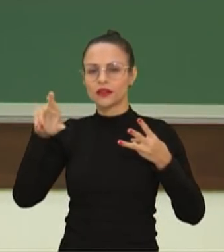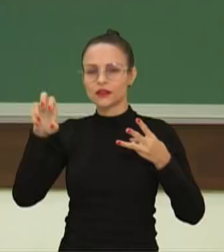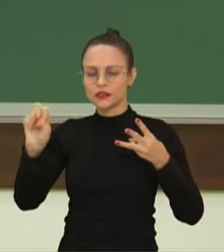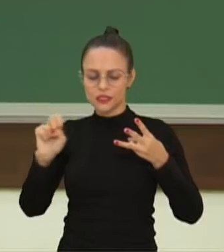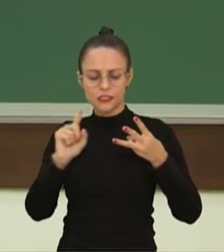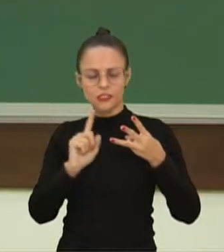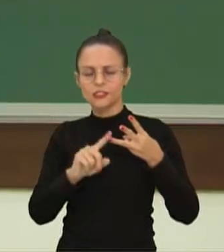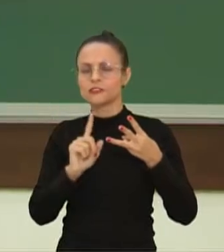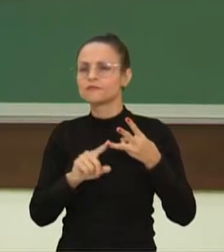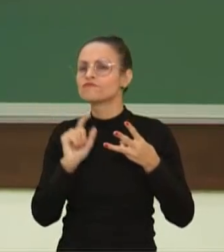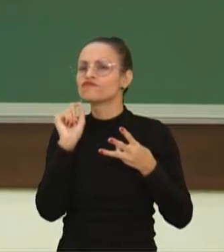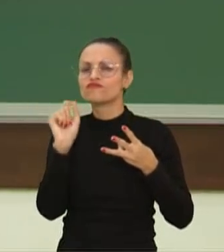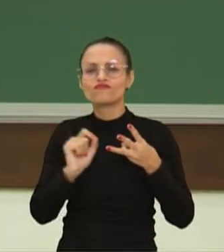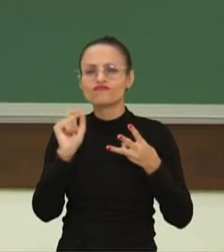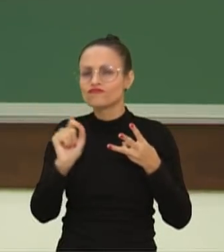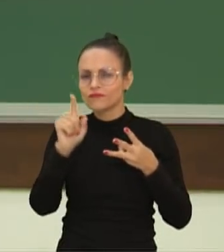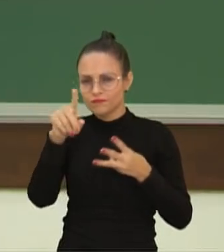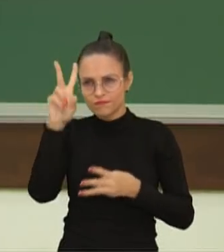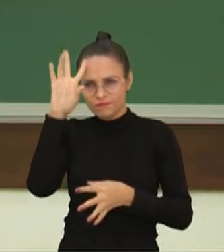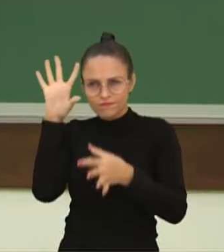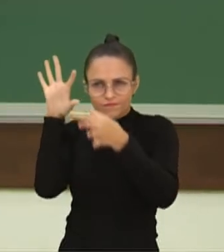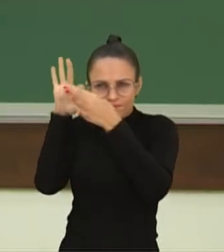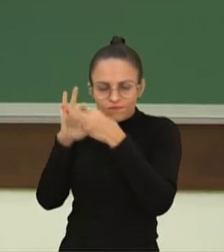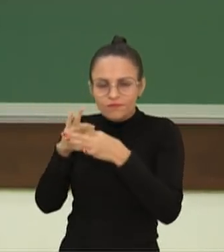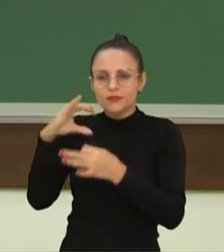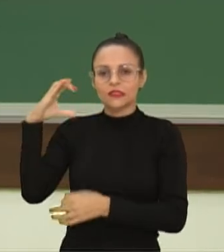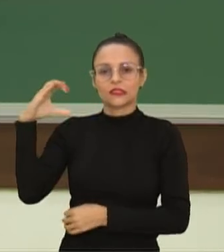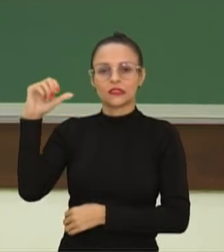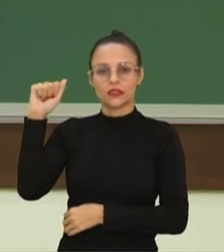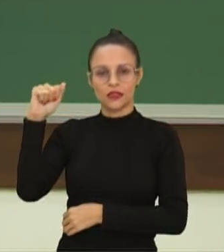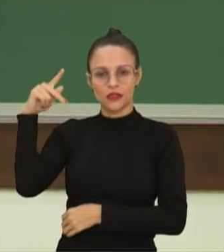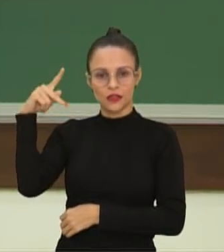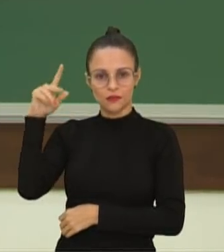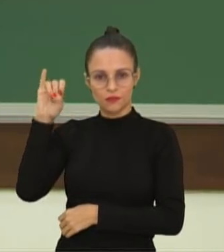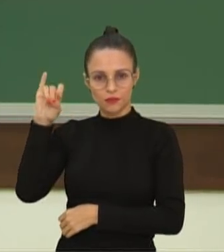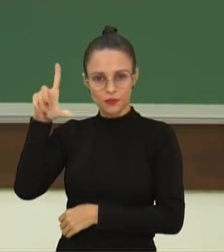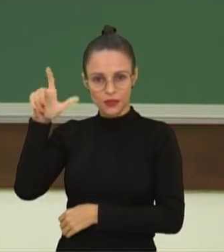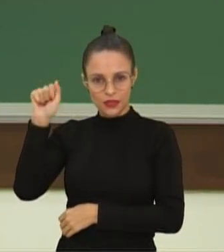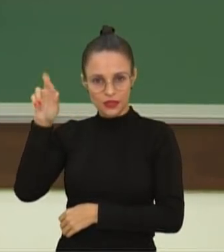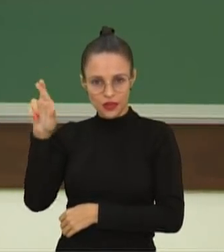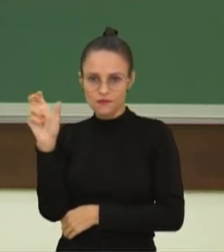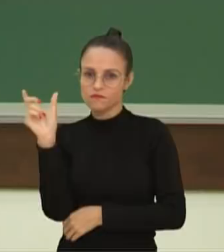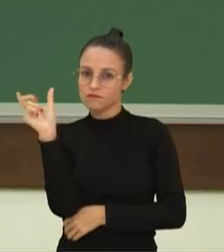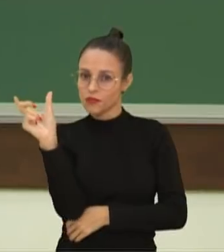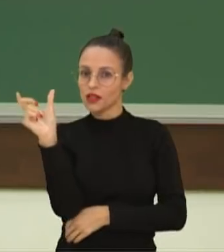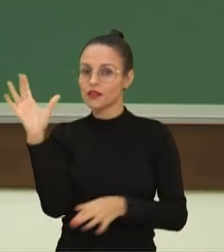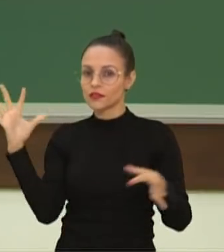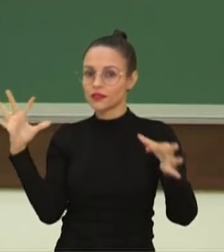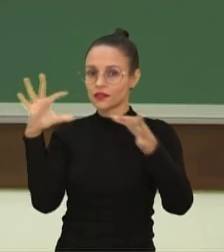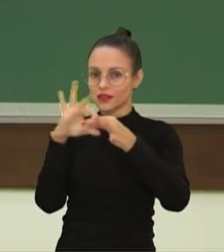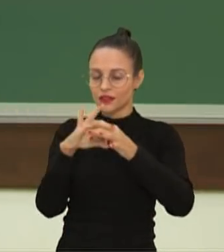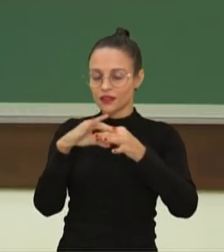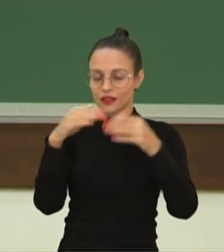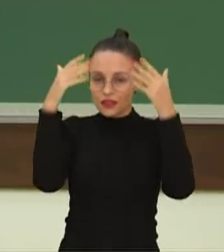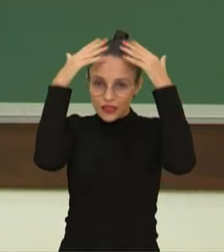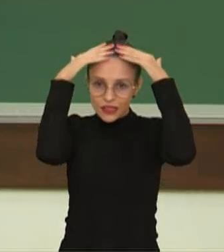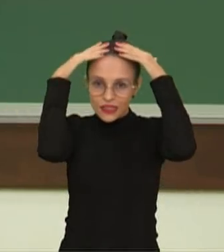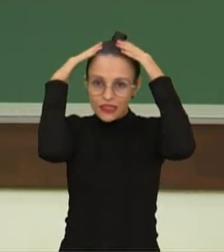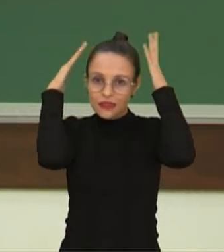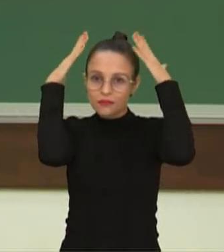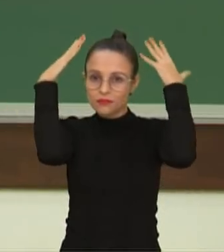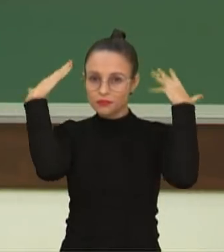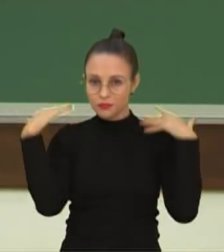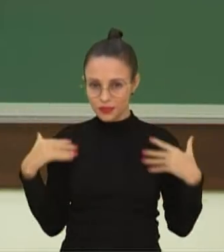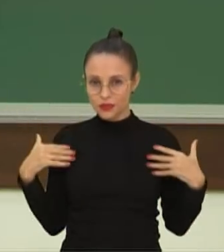capilar te lembra alguma coisa? Capilar é uma palavra que é associada aí a cabelo, tá? Então,